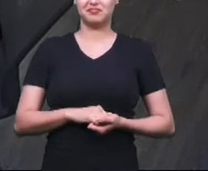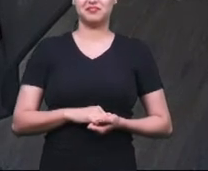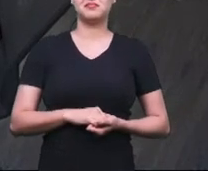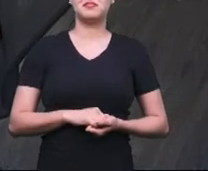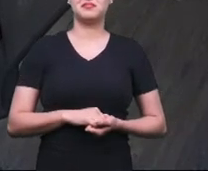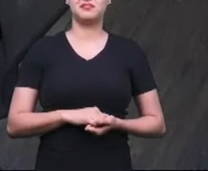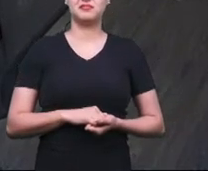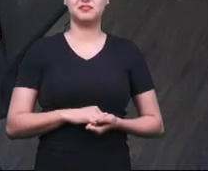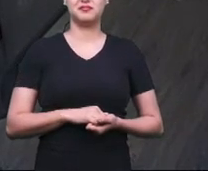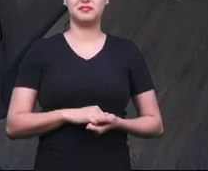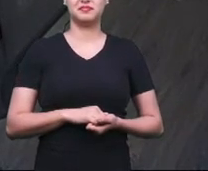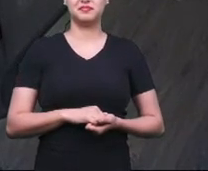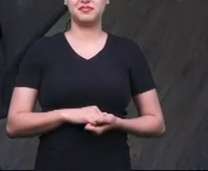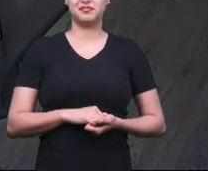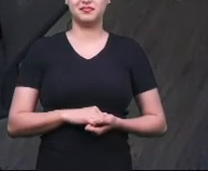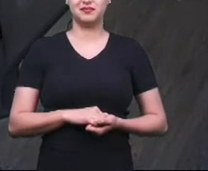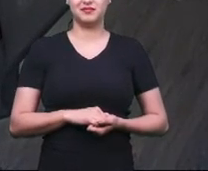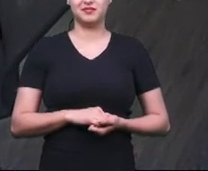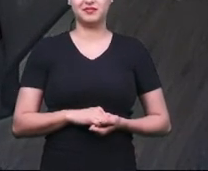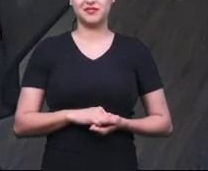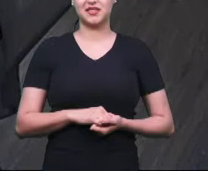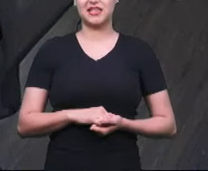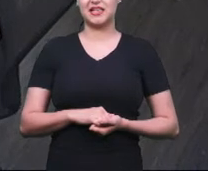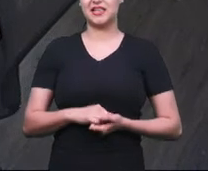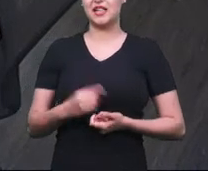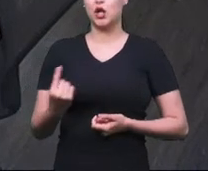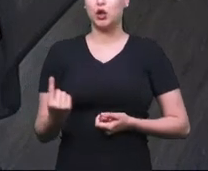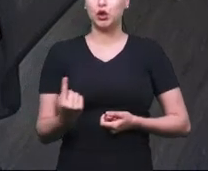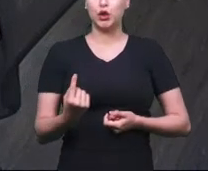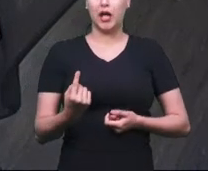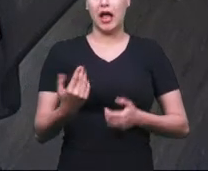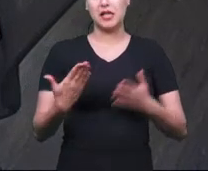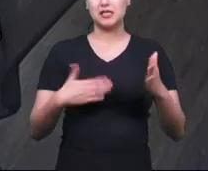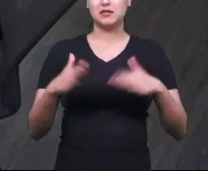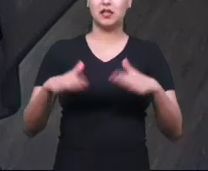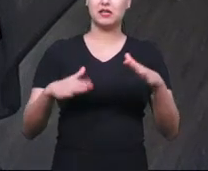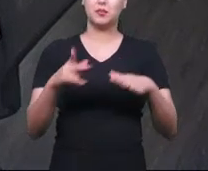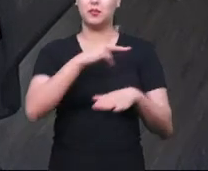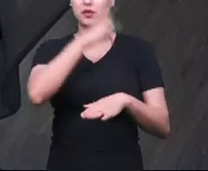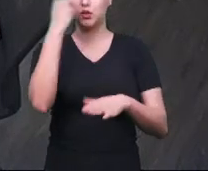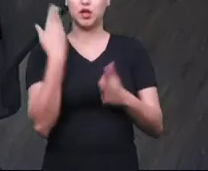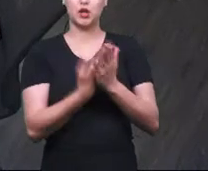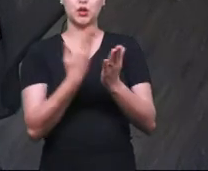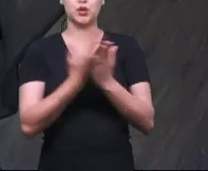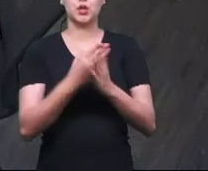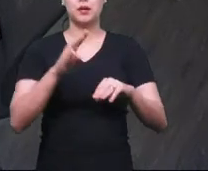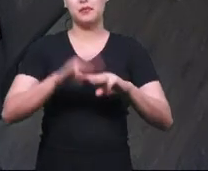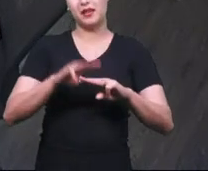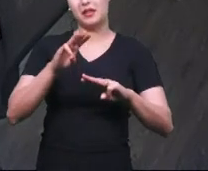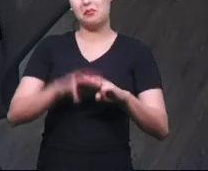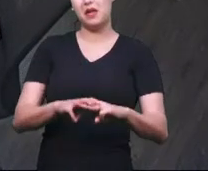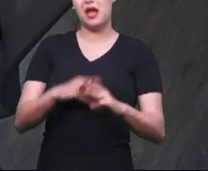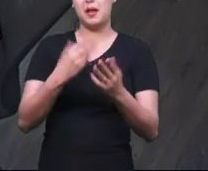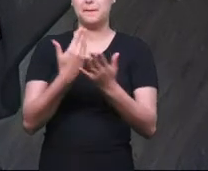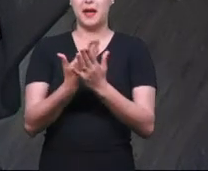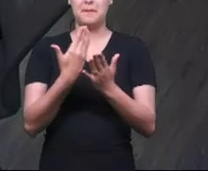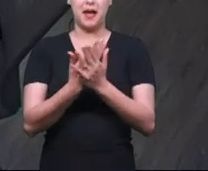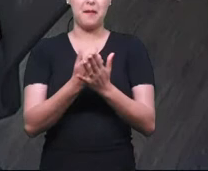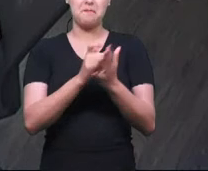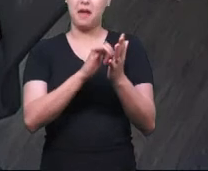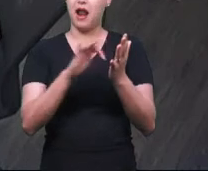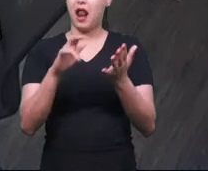era sozinho. Geralmente quem é de exatas se isola muito, né? Porque estuda muito, é muitos cálculos,